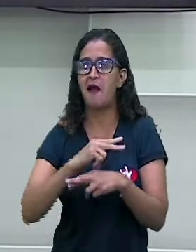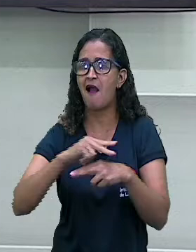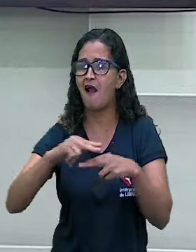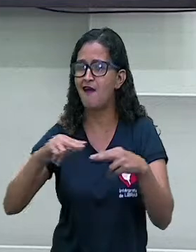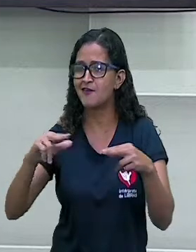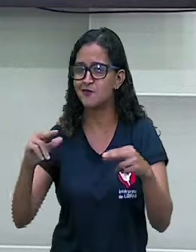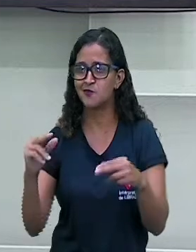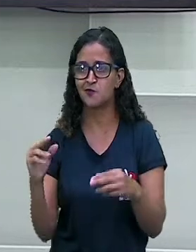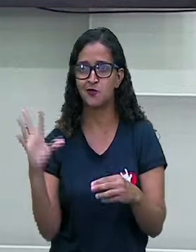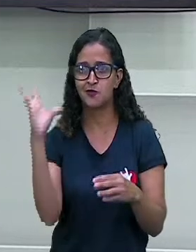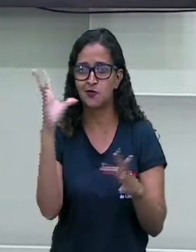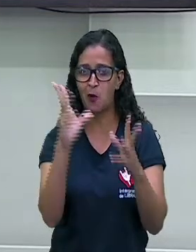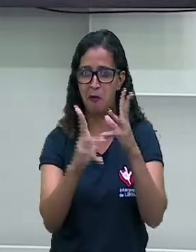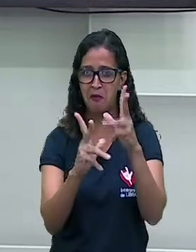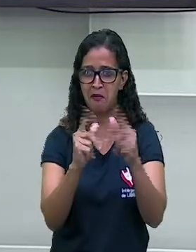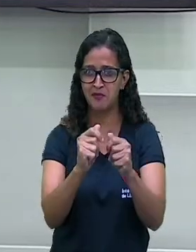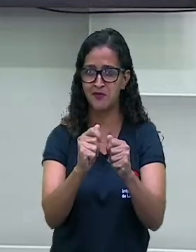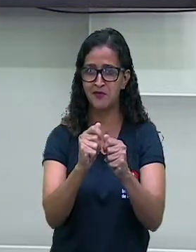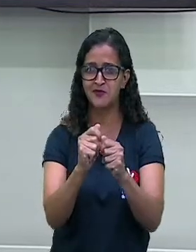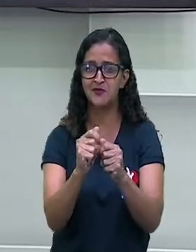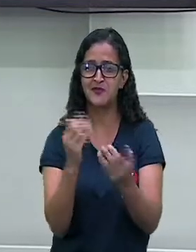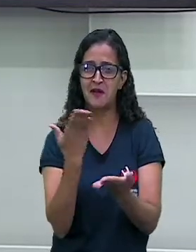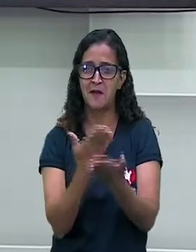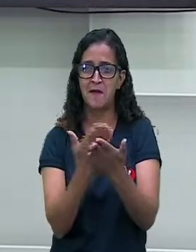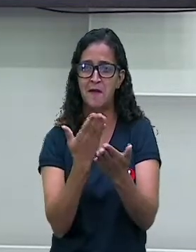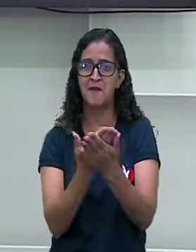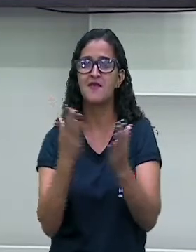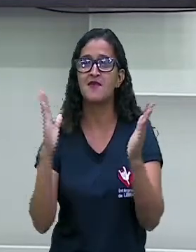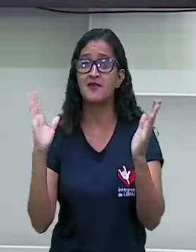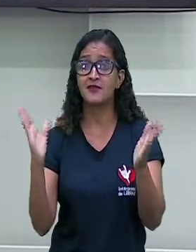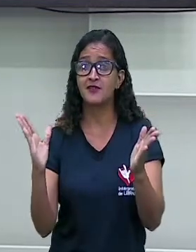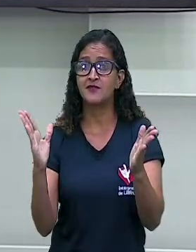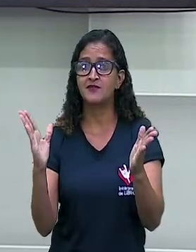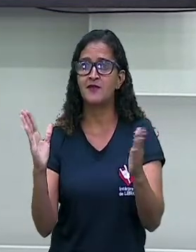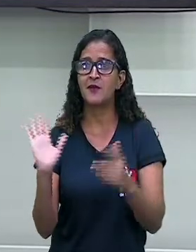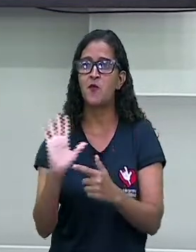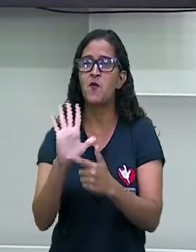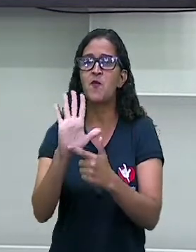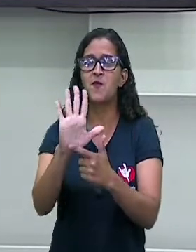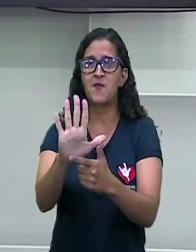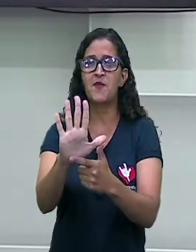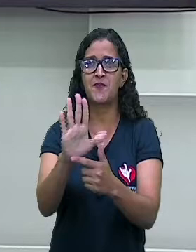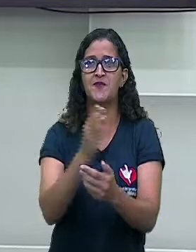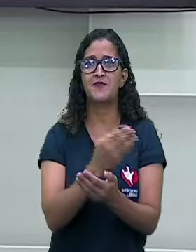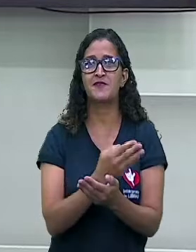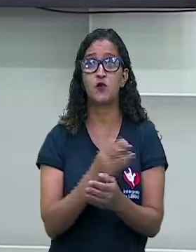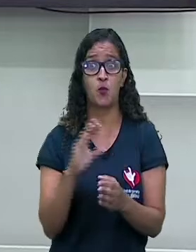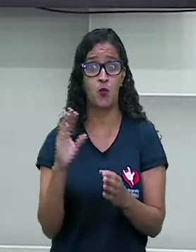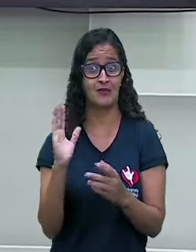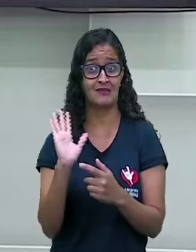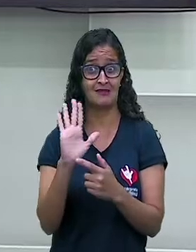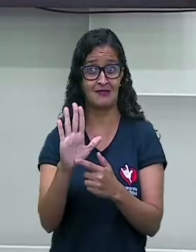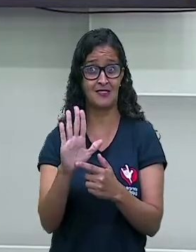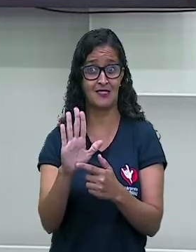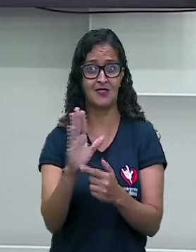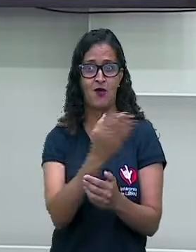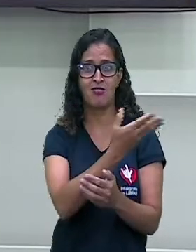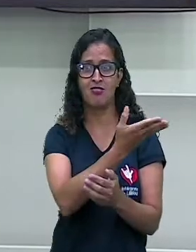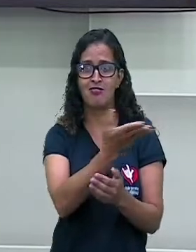praticar todo o conhecimento da aula de hoje e comprovar como a ciência